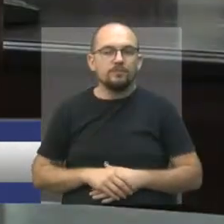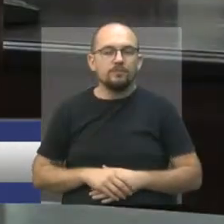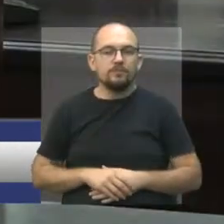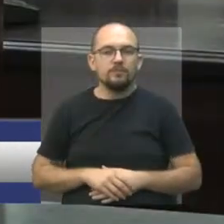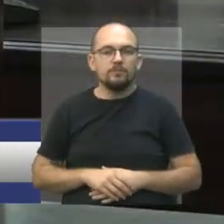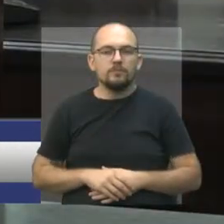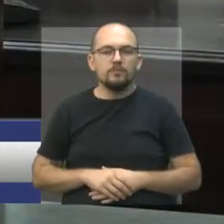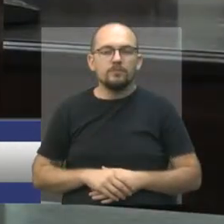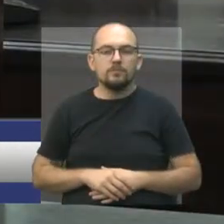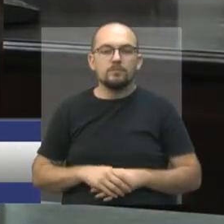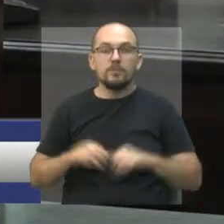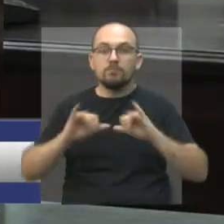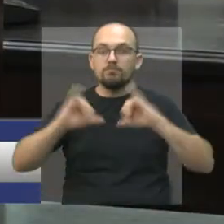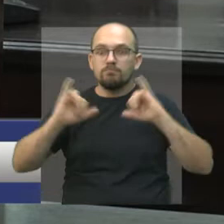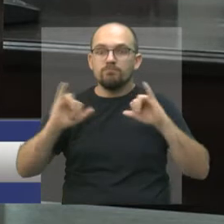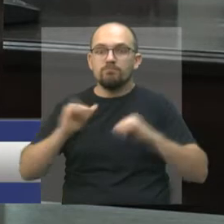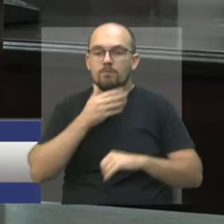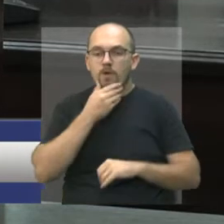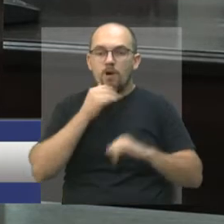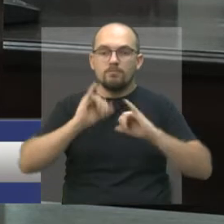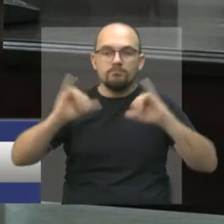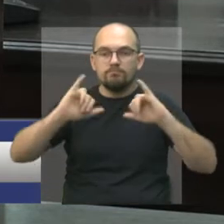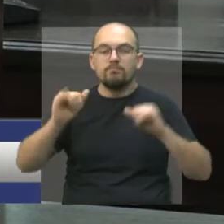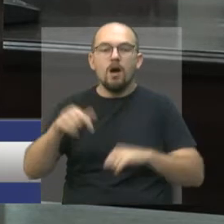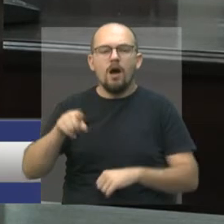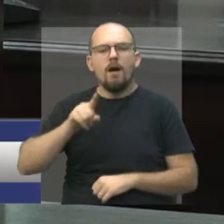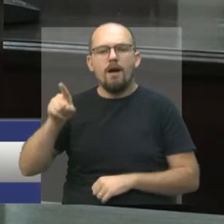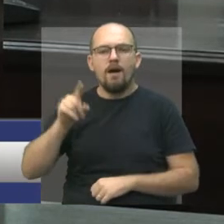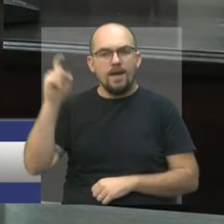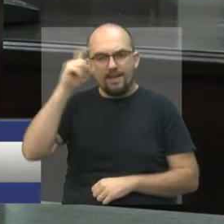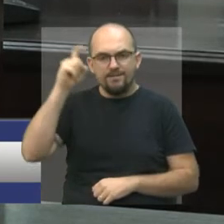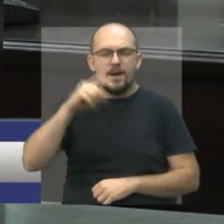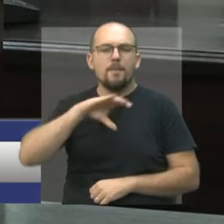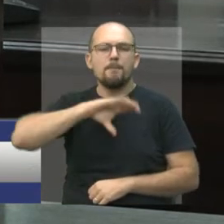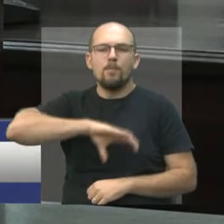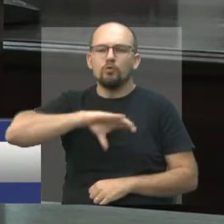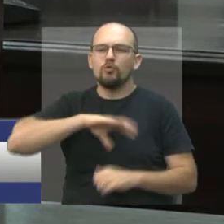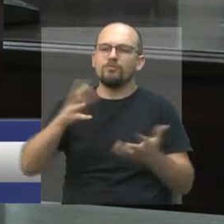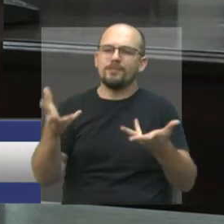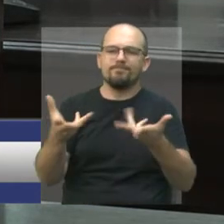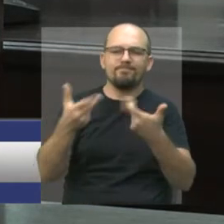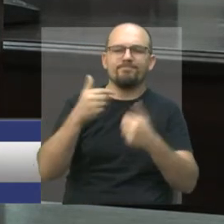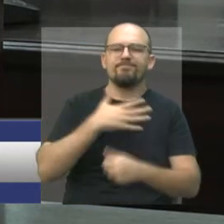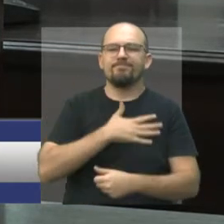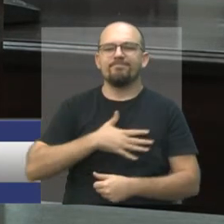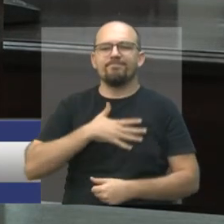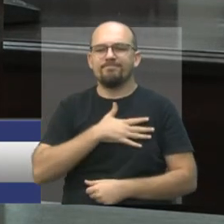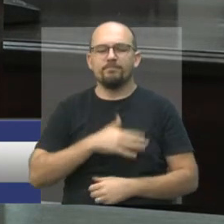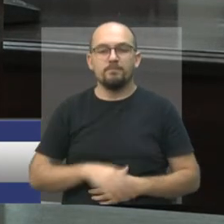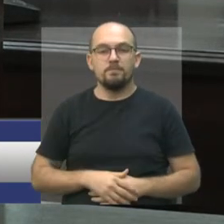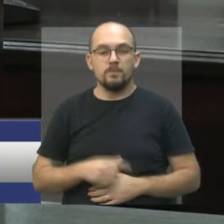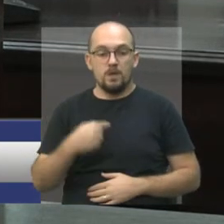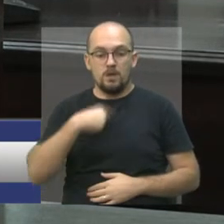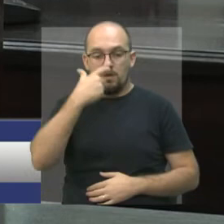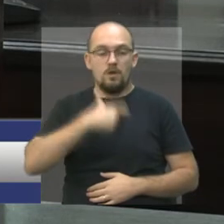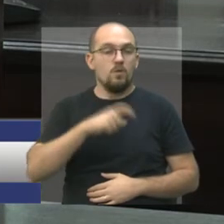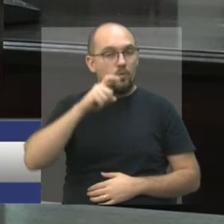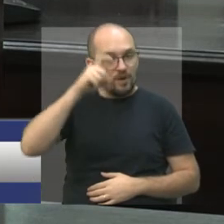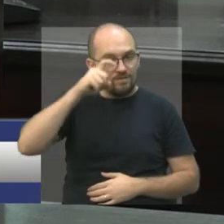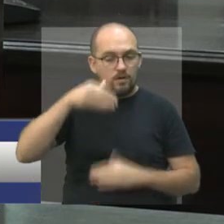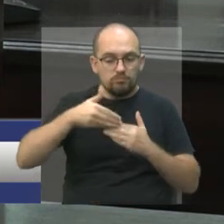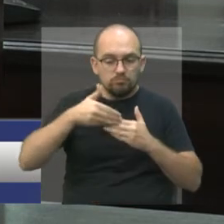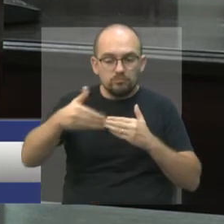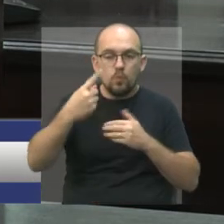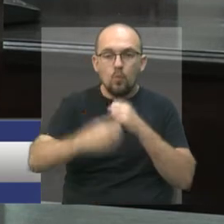Ivan Cassaro, Potunduva terá mais lazer. Já no primeiro ano do meu governo, vamos cuidar muito bem da